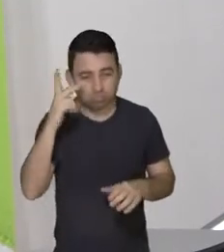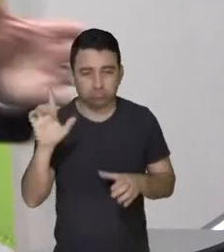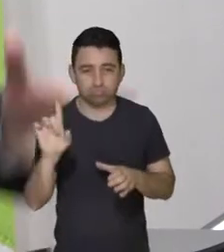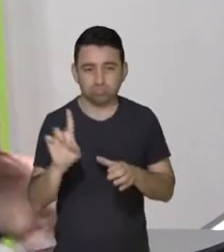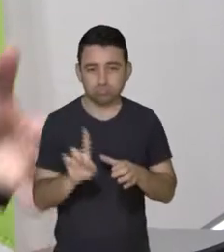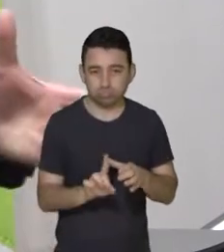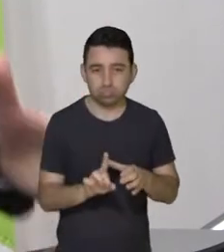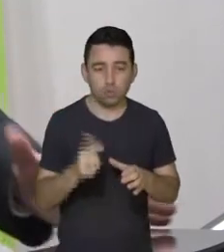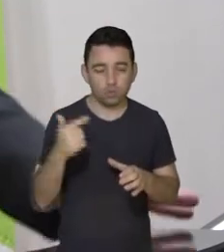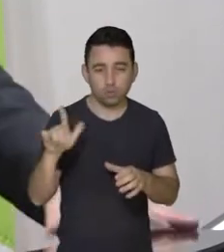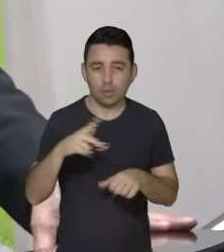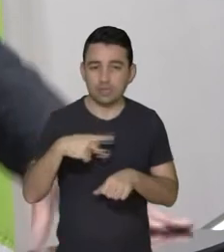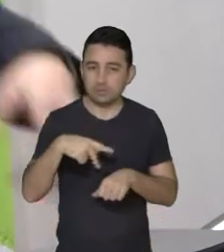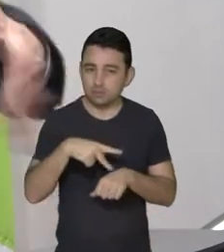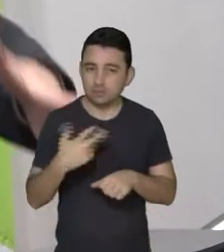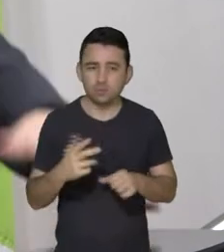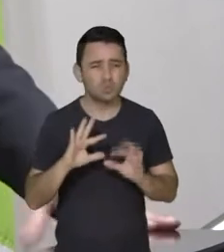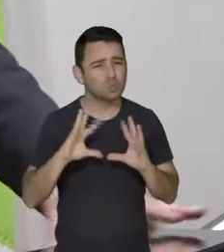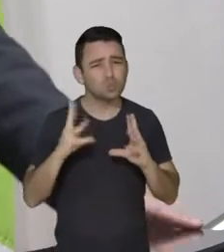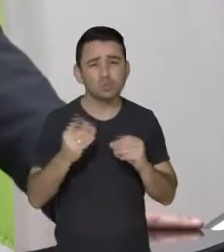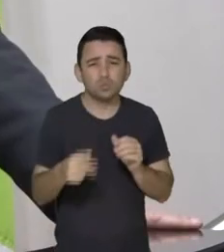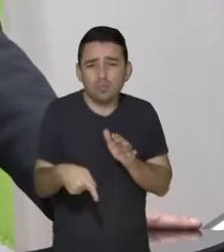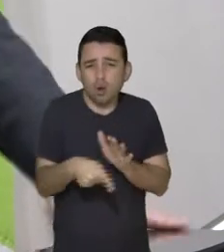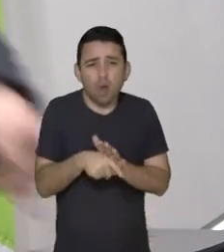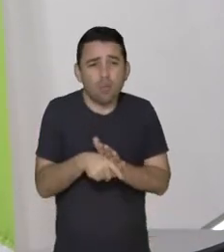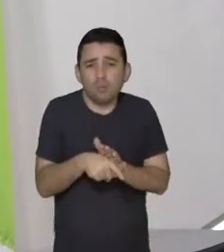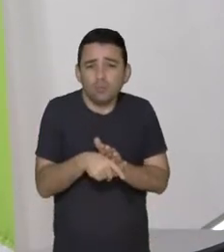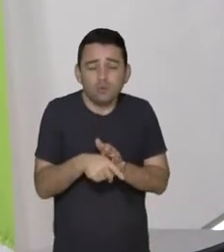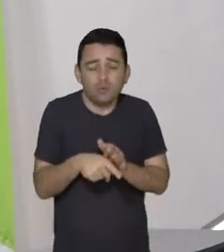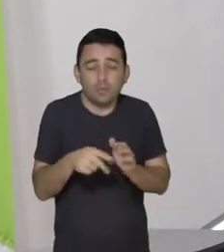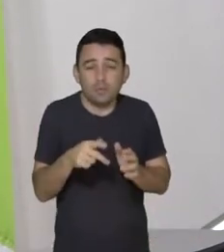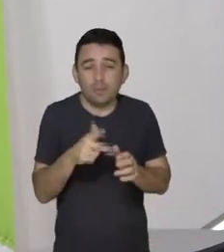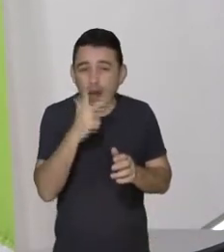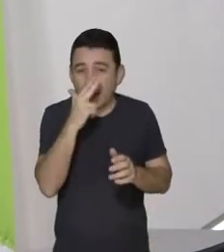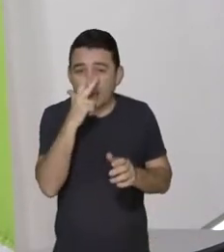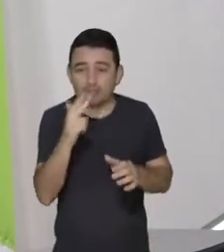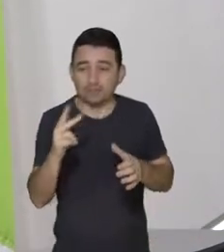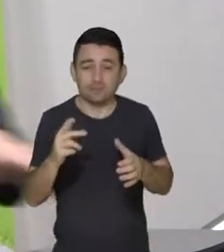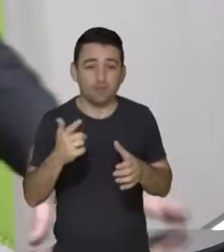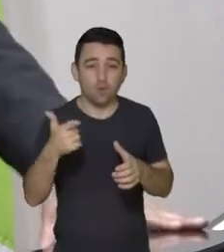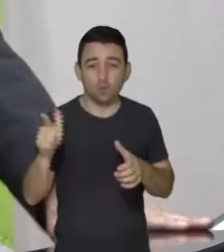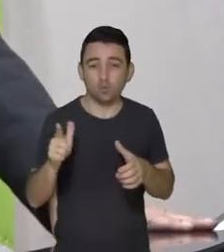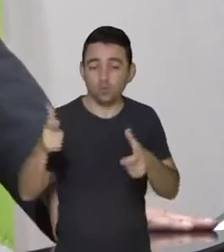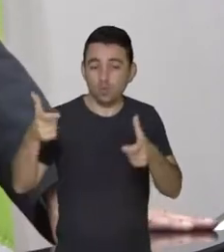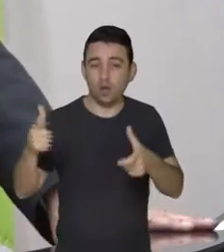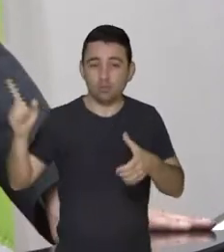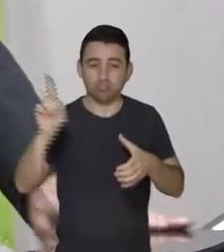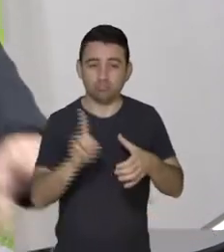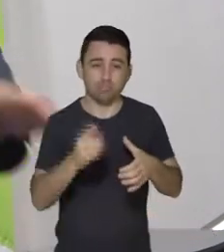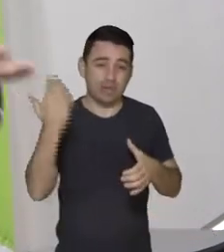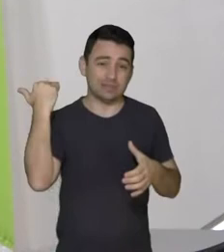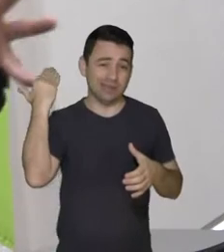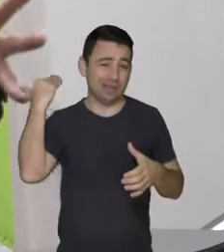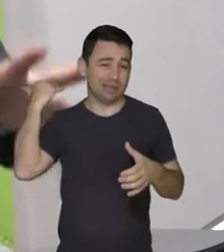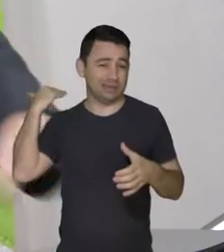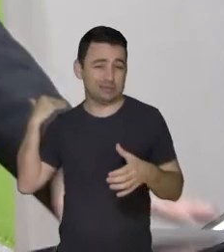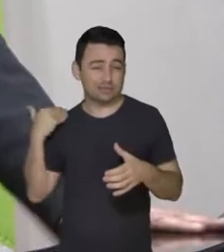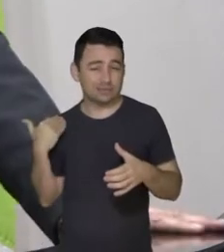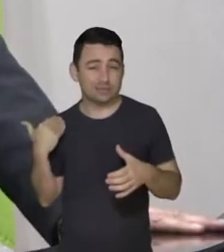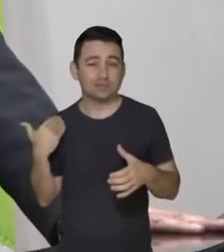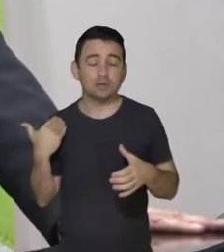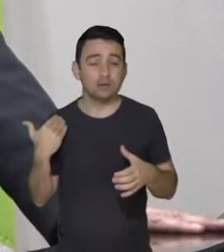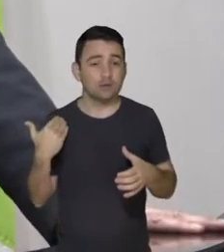quase todos nós somos Imigrantes de uma forma de outra agora mais recente do passado e a gente vê